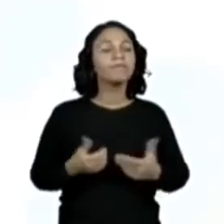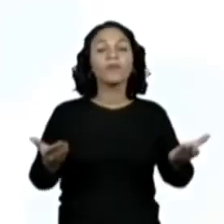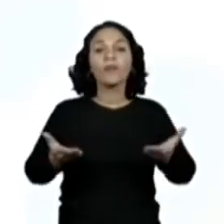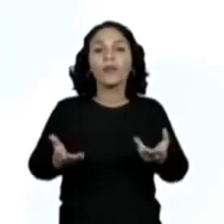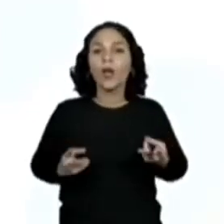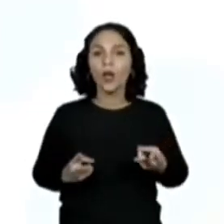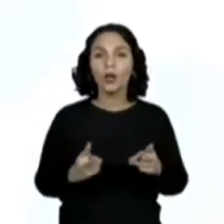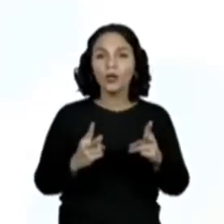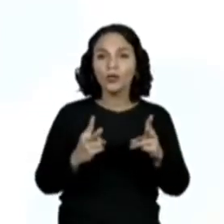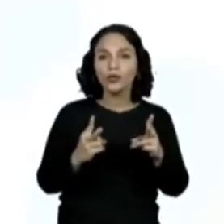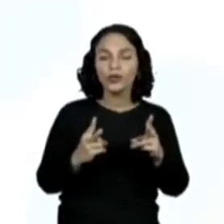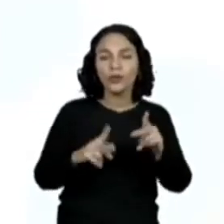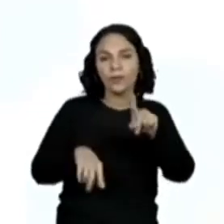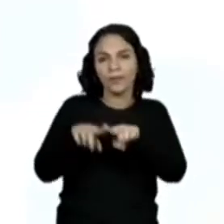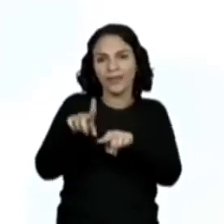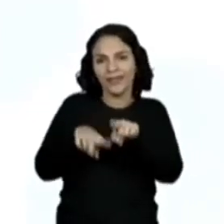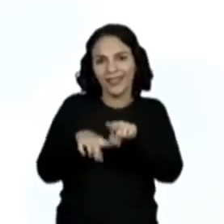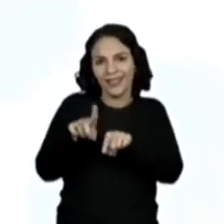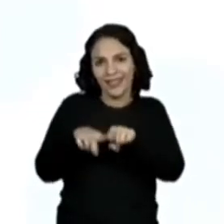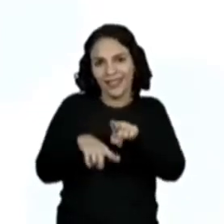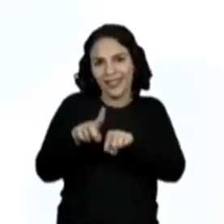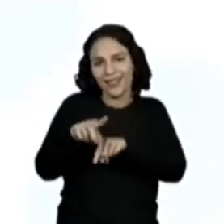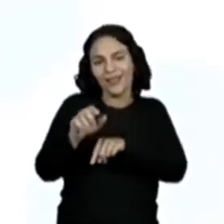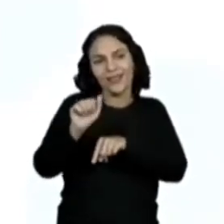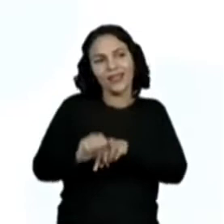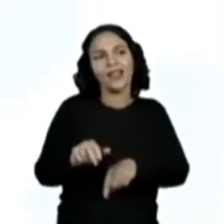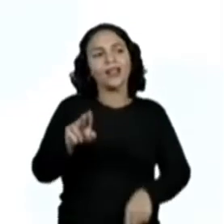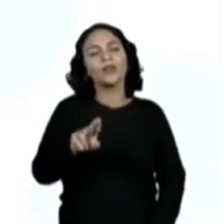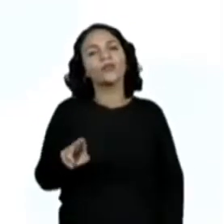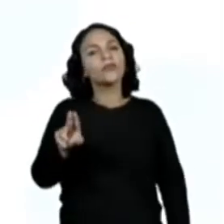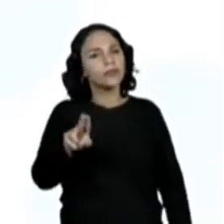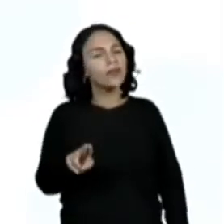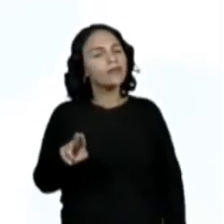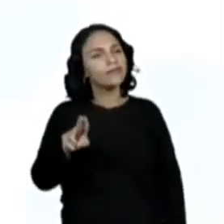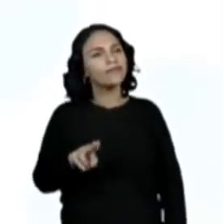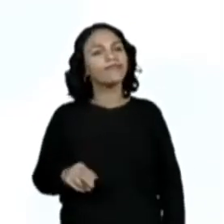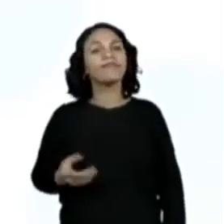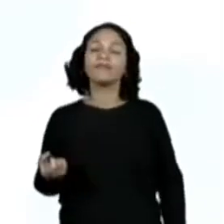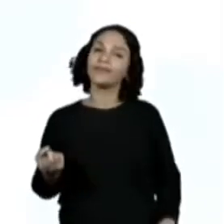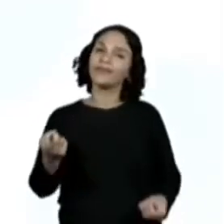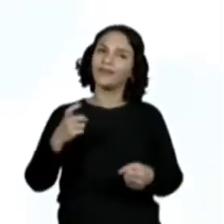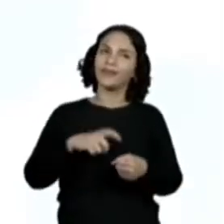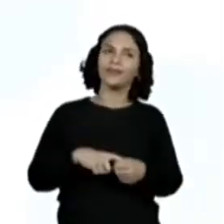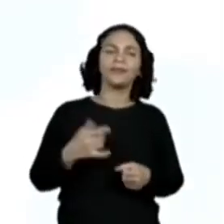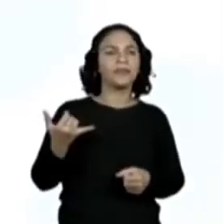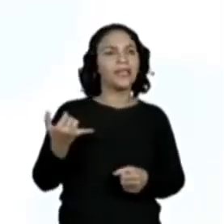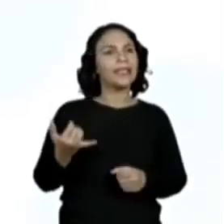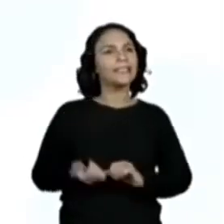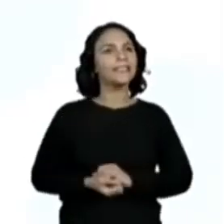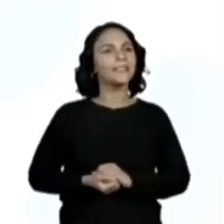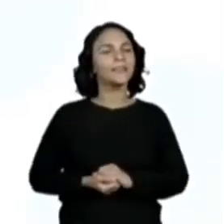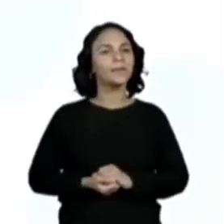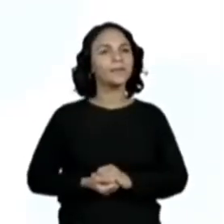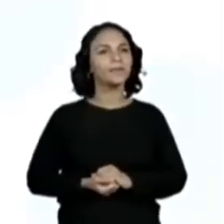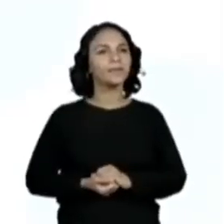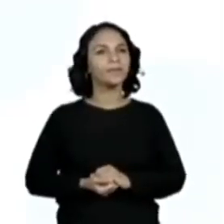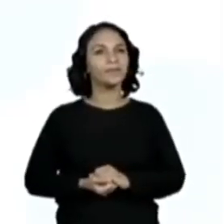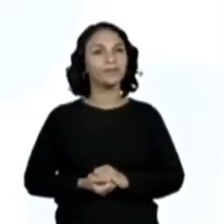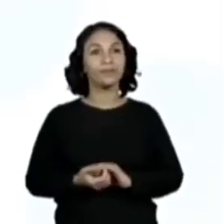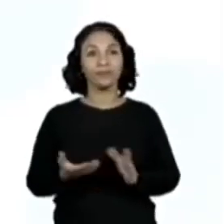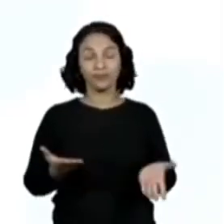escrevendo materiais que podem ser utilizados. Volto para a caneta com vocês. Além